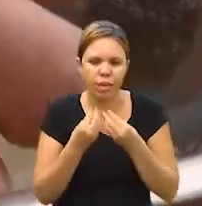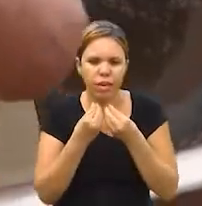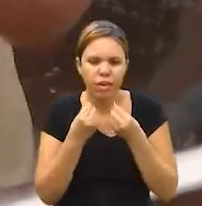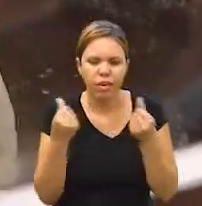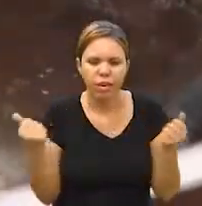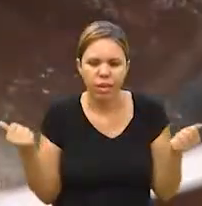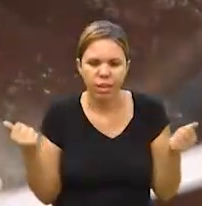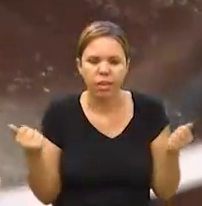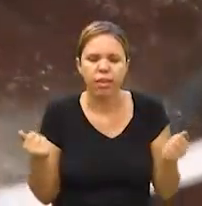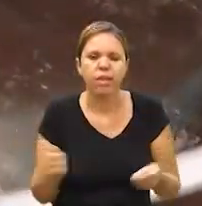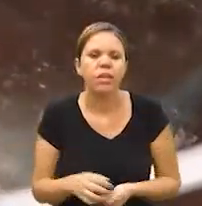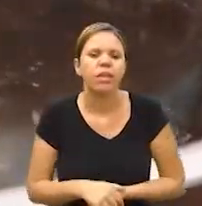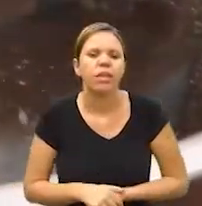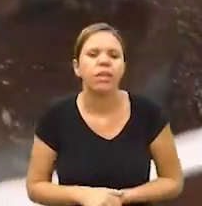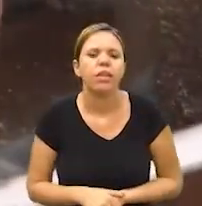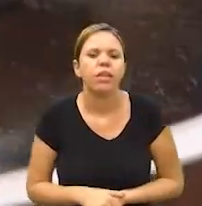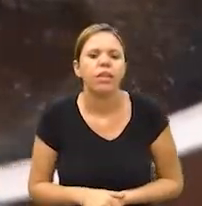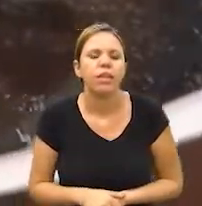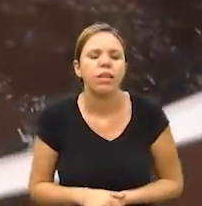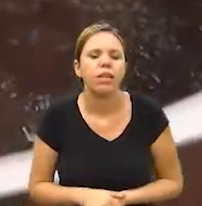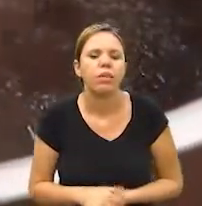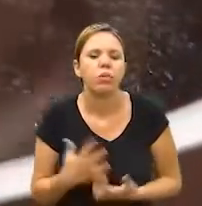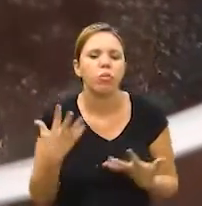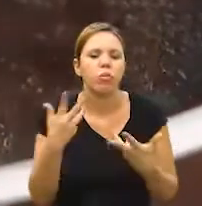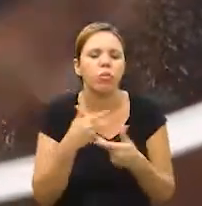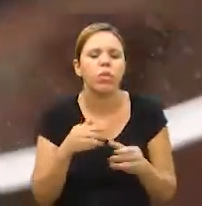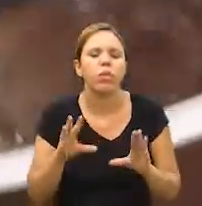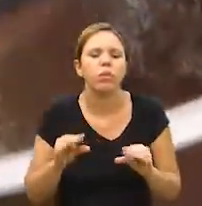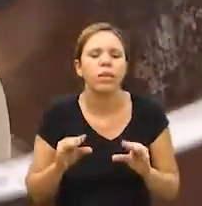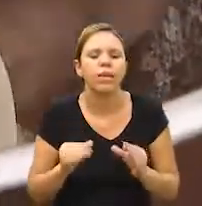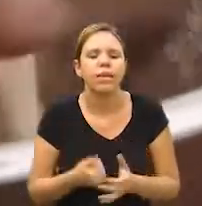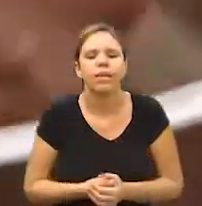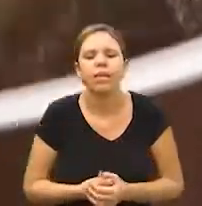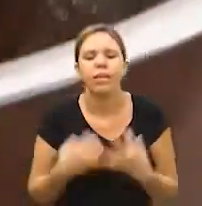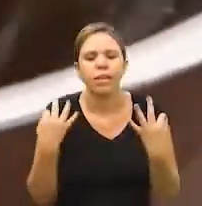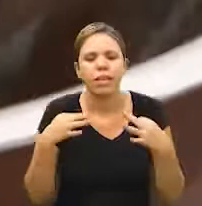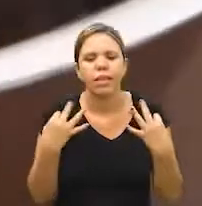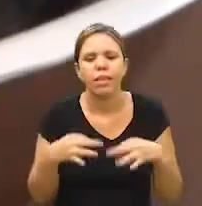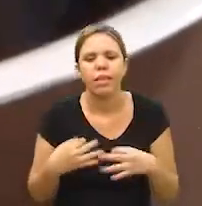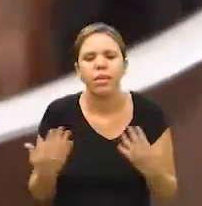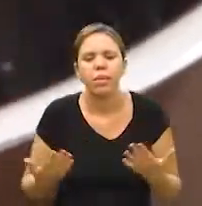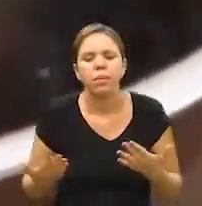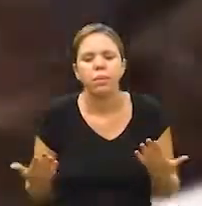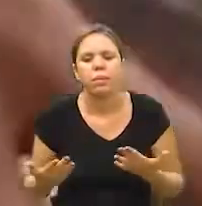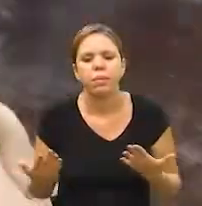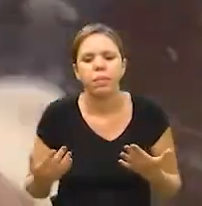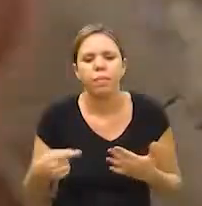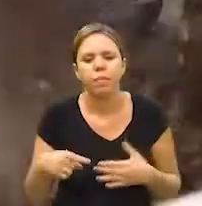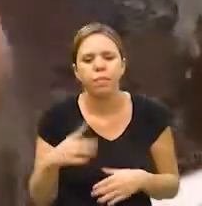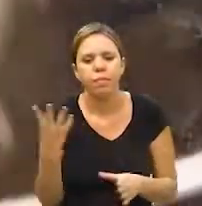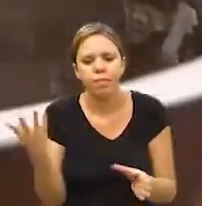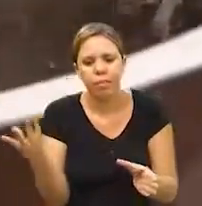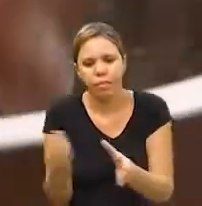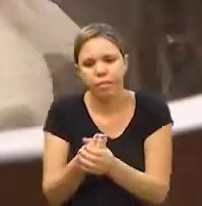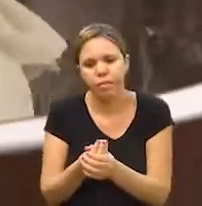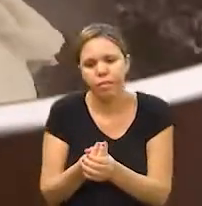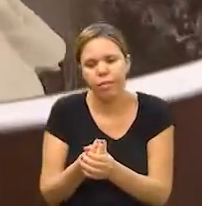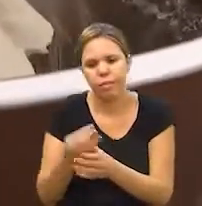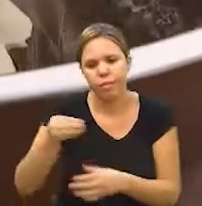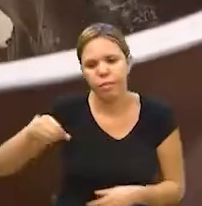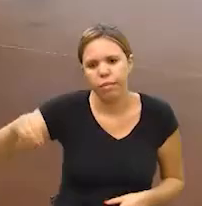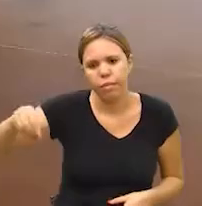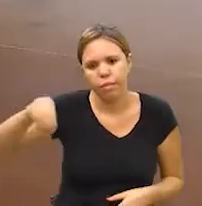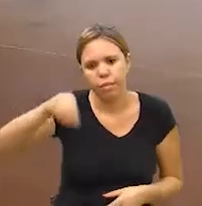mais elasticidade. Olha como ela fica bonita e macia. Perfeito. E agora a gente vai acrescentar o nosso